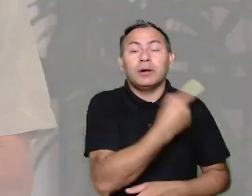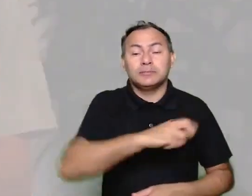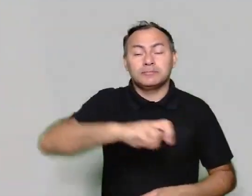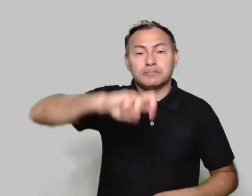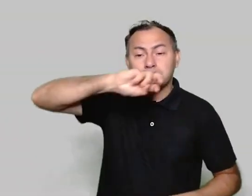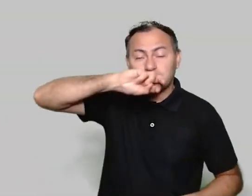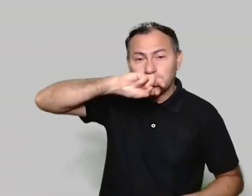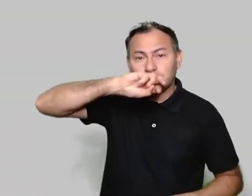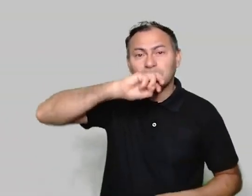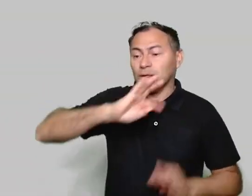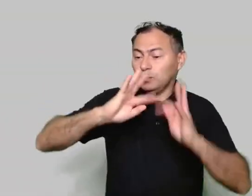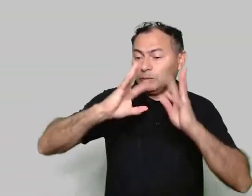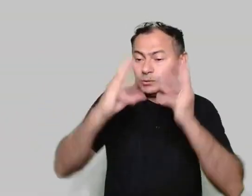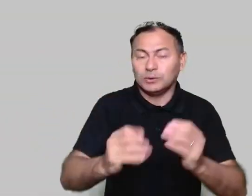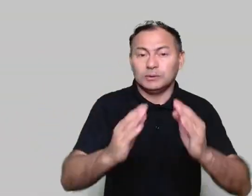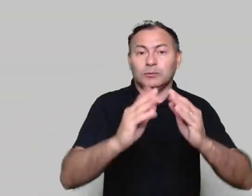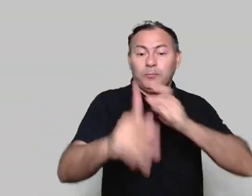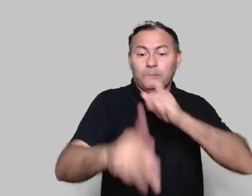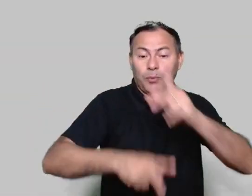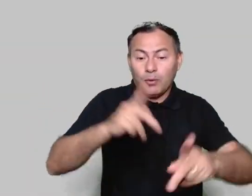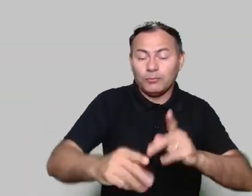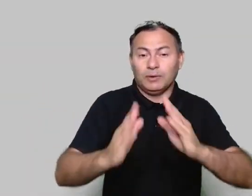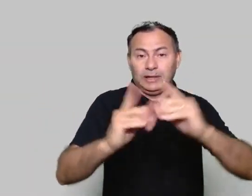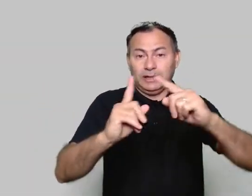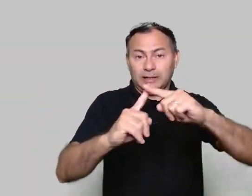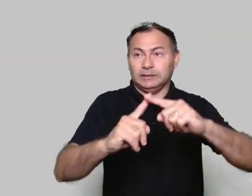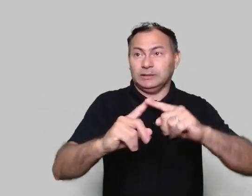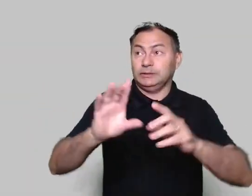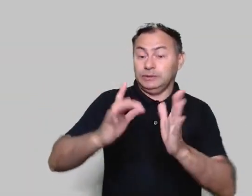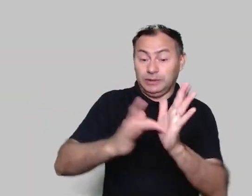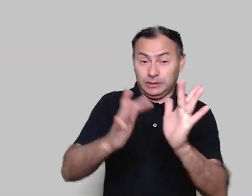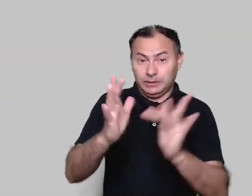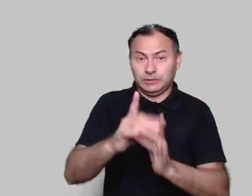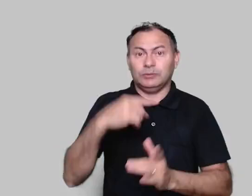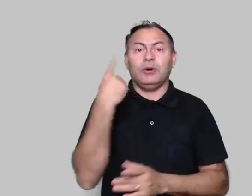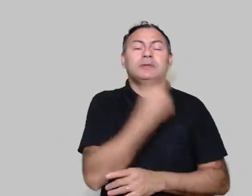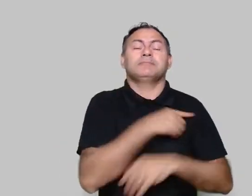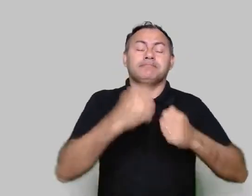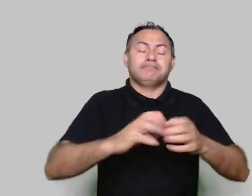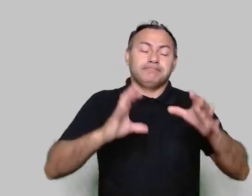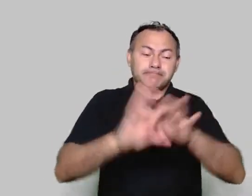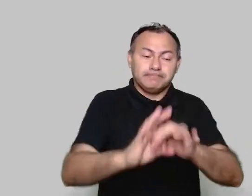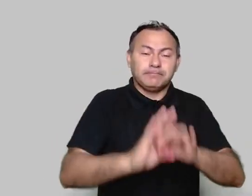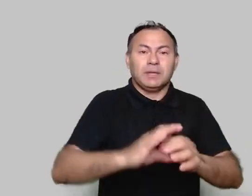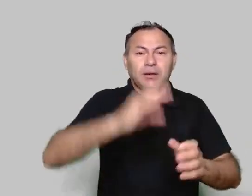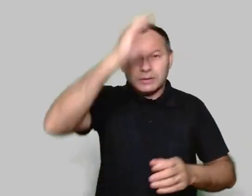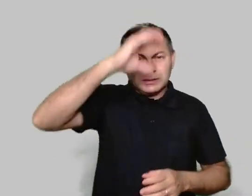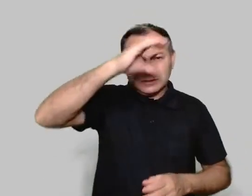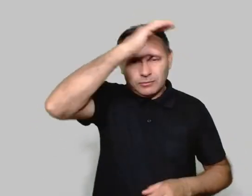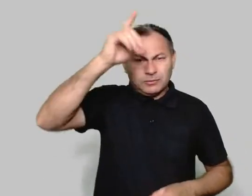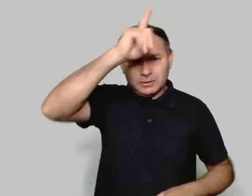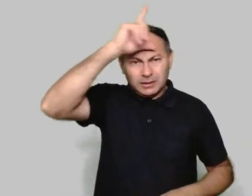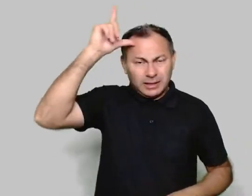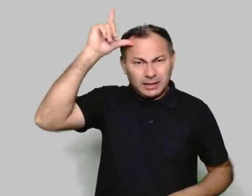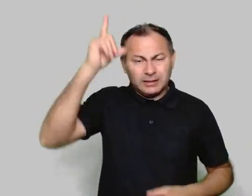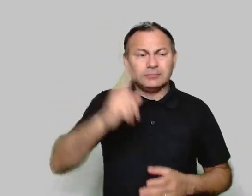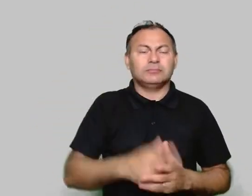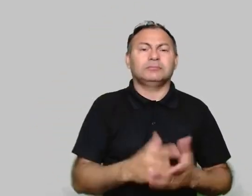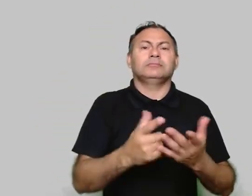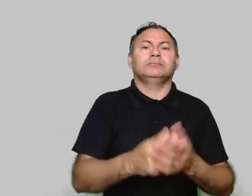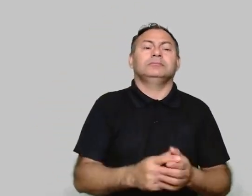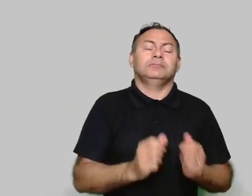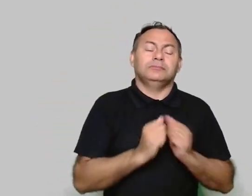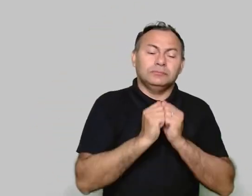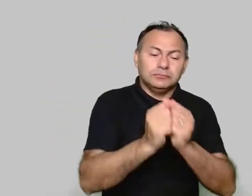nós, bispos, com toda a Igreja de Cristo, somos devedores aos cristãos leigos e